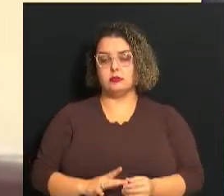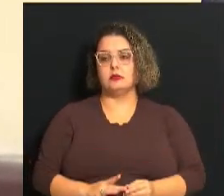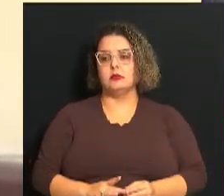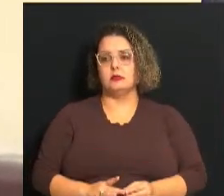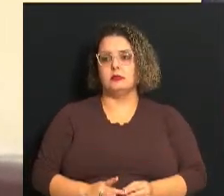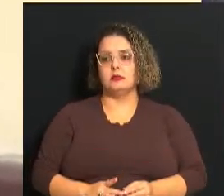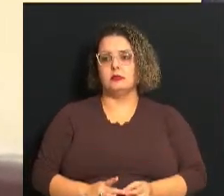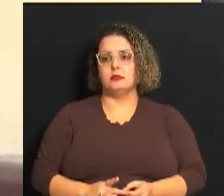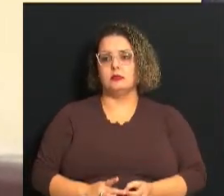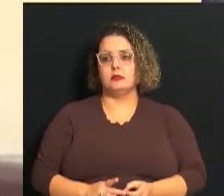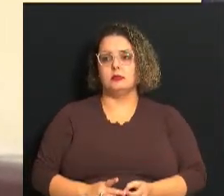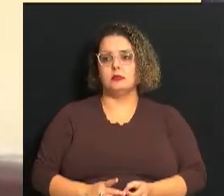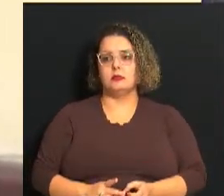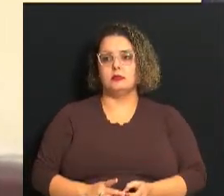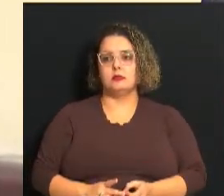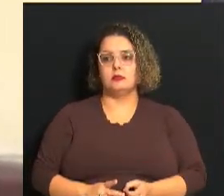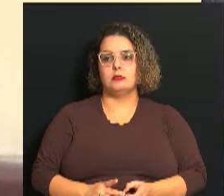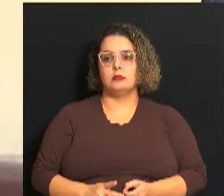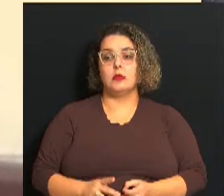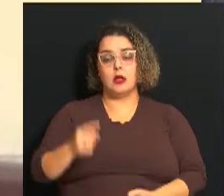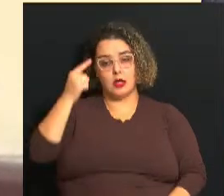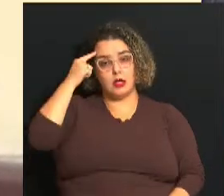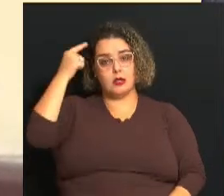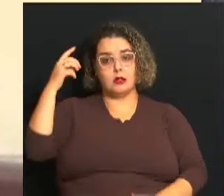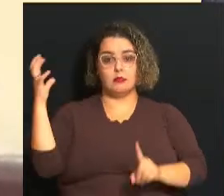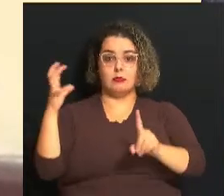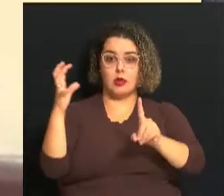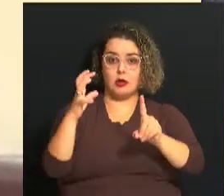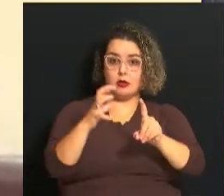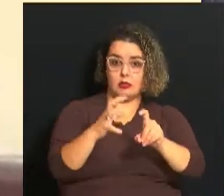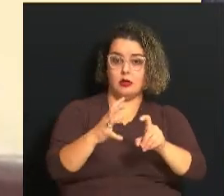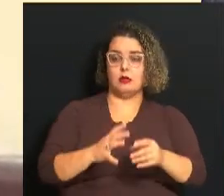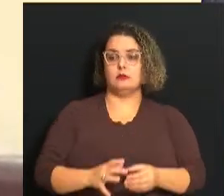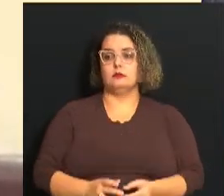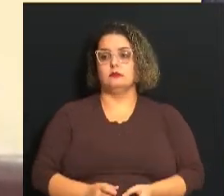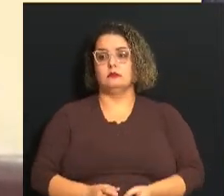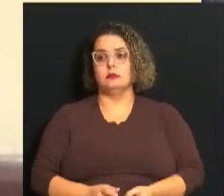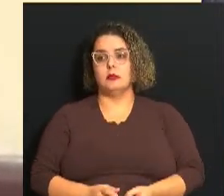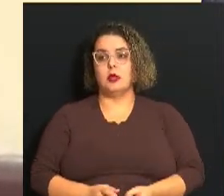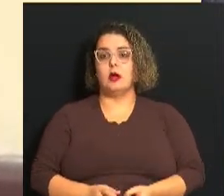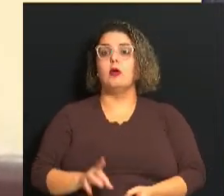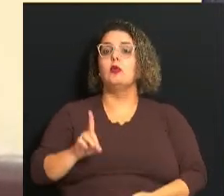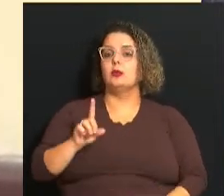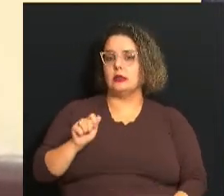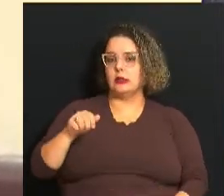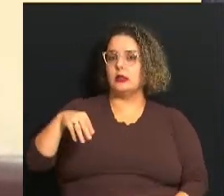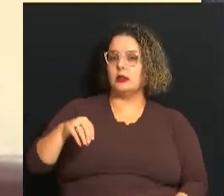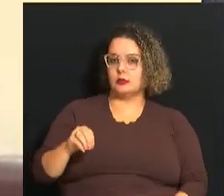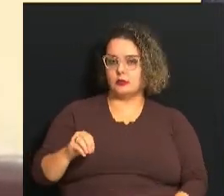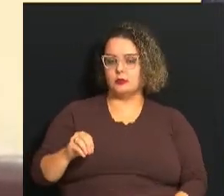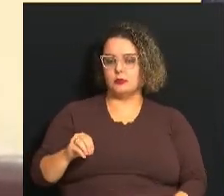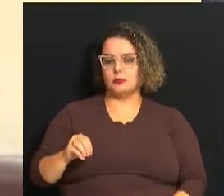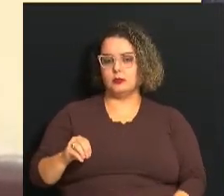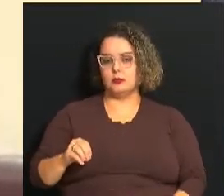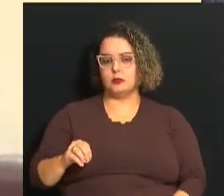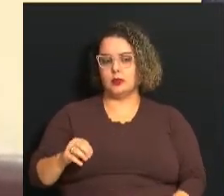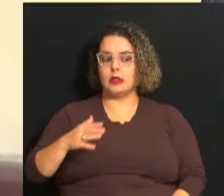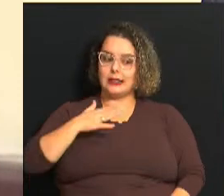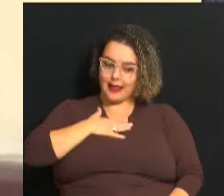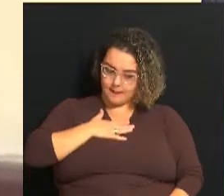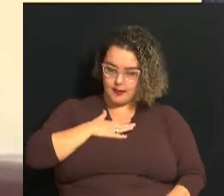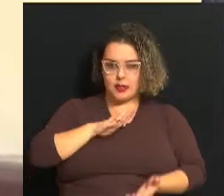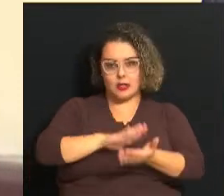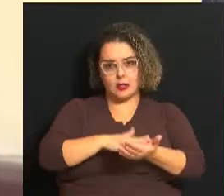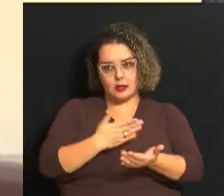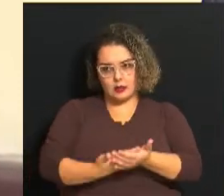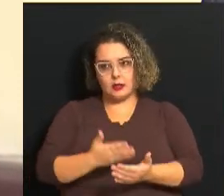é a ideia de que o assédio moral também tá ligado a um dano e não necessariamente na minha interpretação ou no